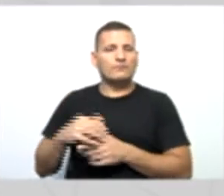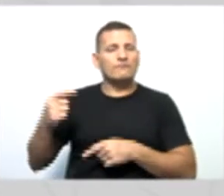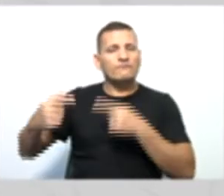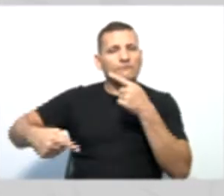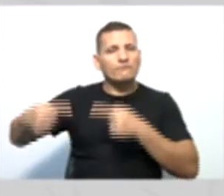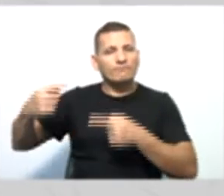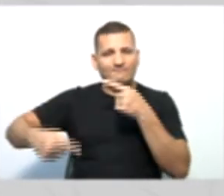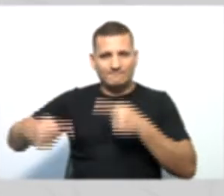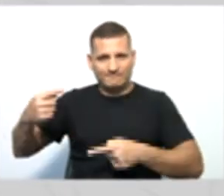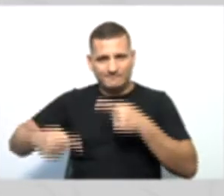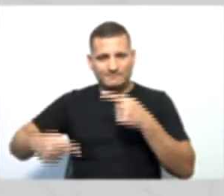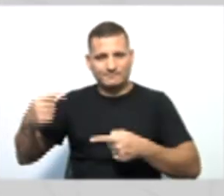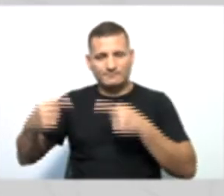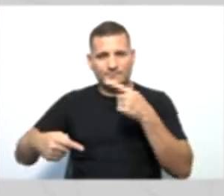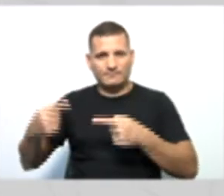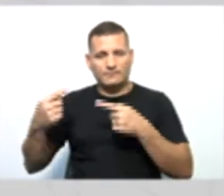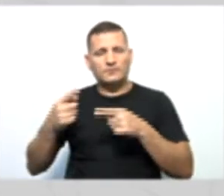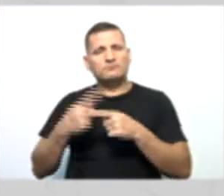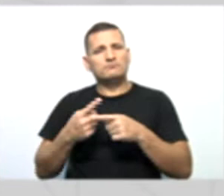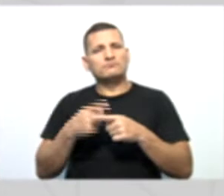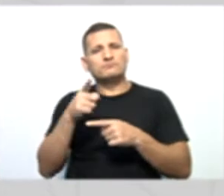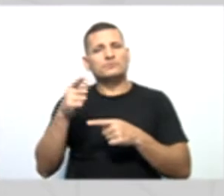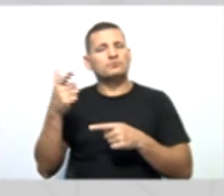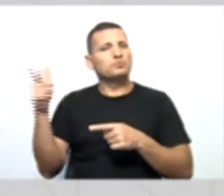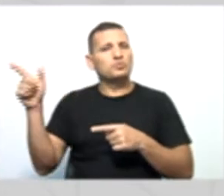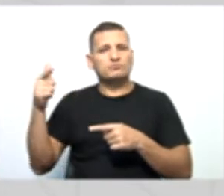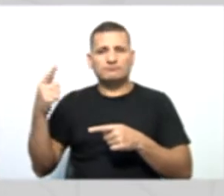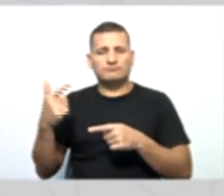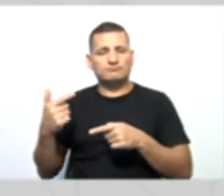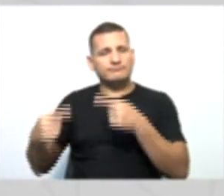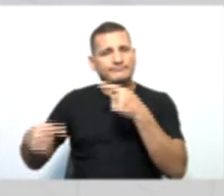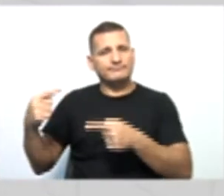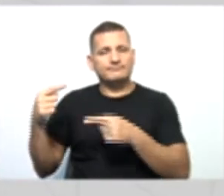vantagem competitiva, porque você não tem concorrente.